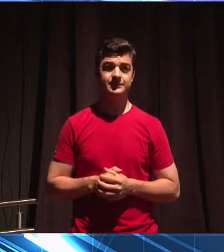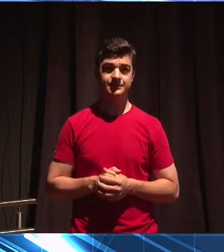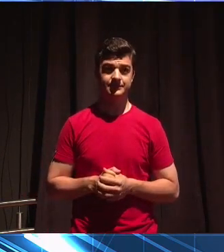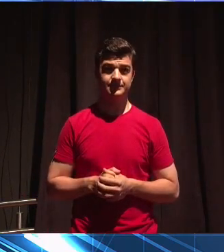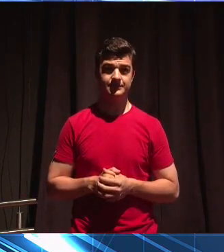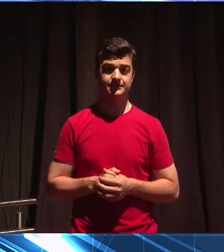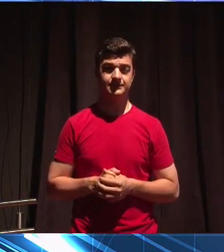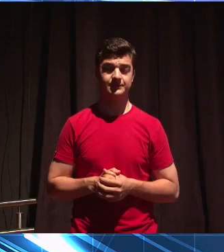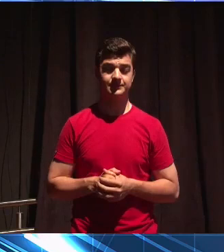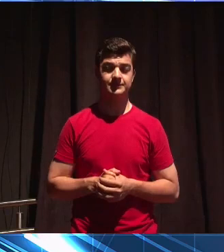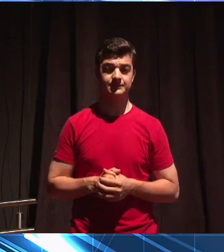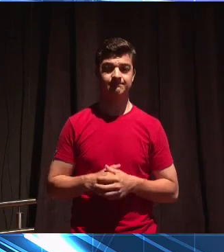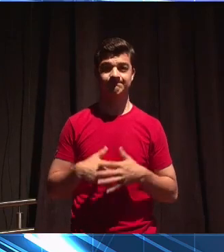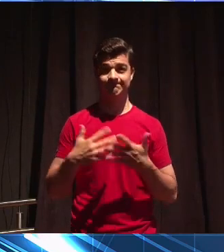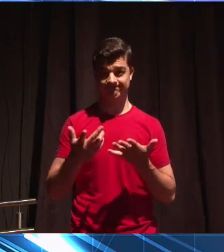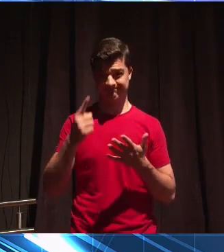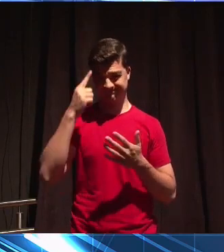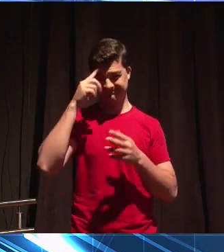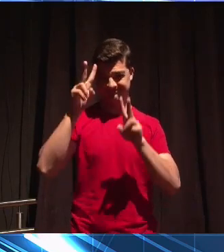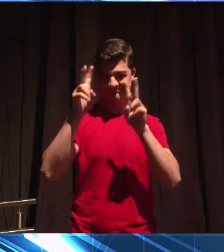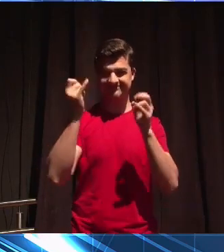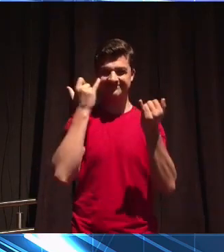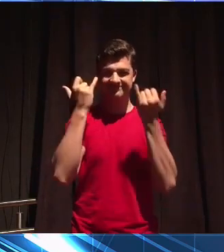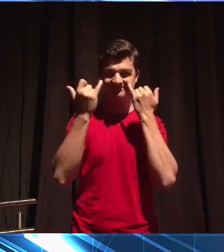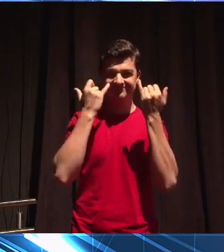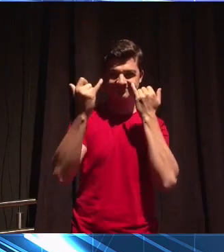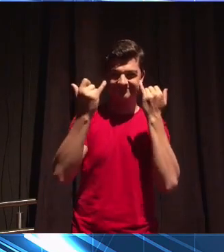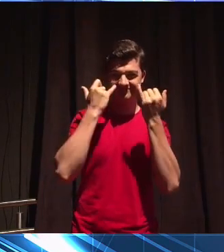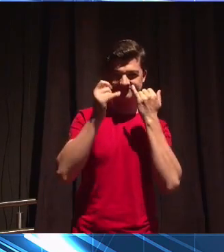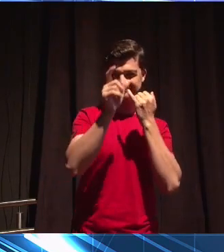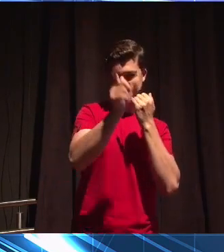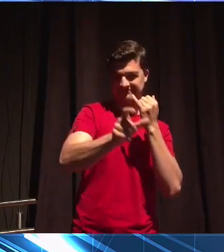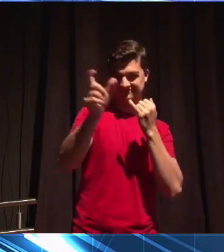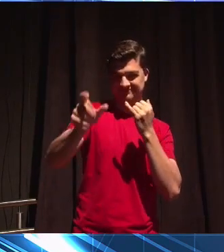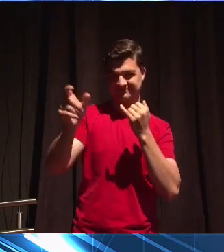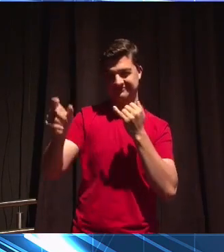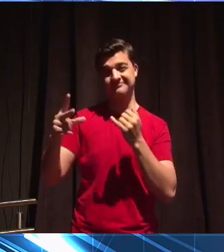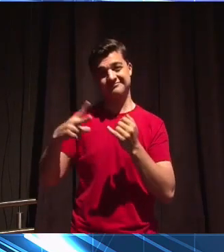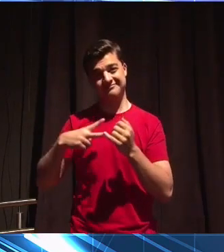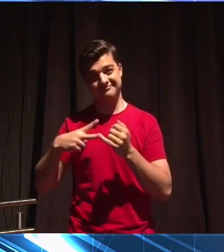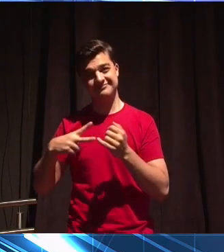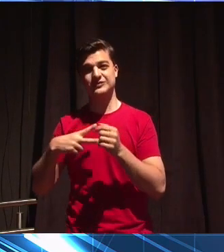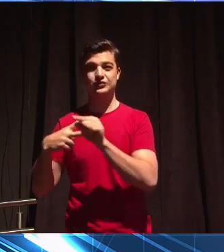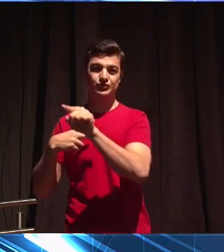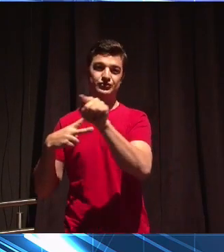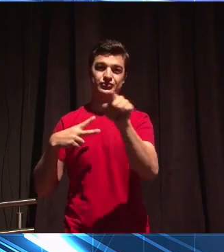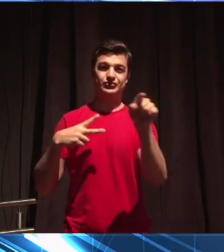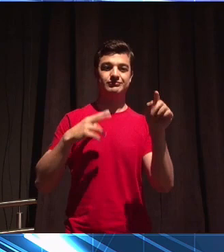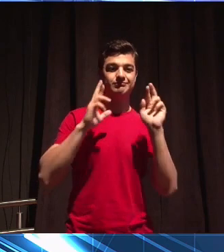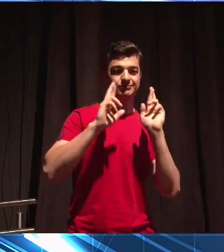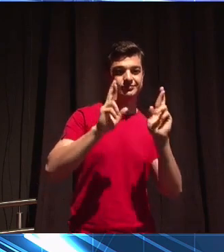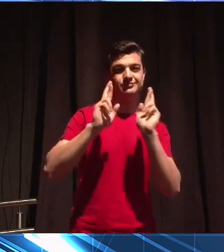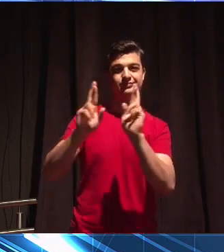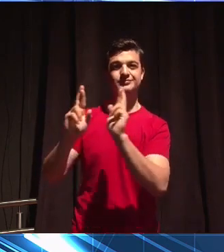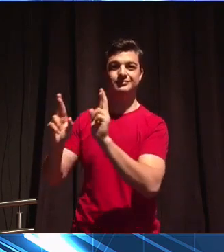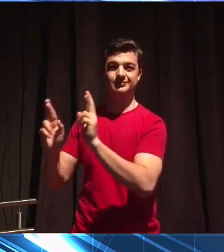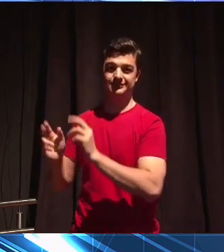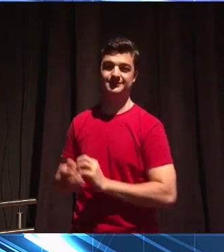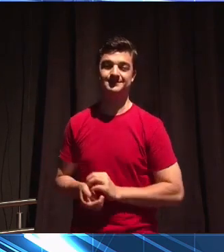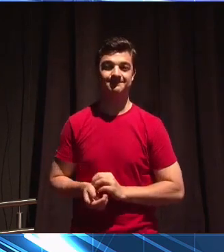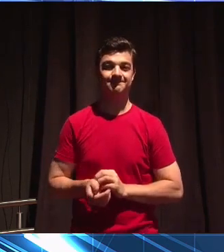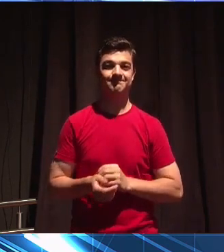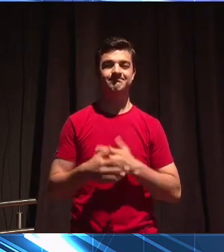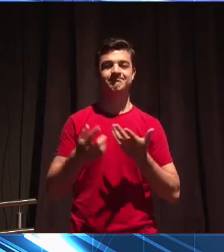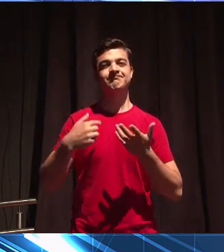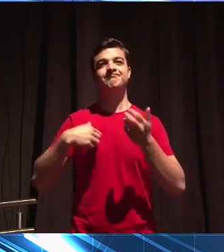privacidade dos dados e respeitar as pessoas que estão ali sendo envolvidas. Então, acredito que dessa viagem toda aqui, o que eu